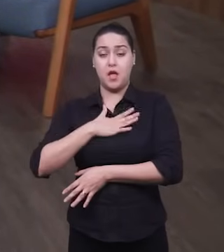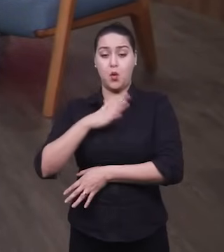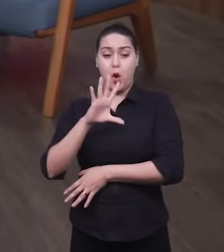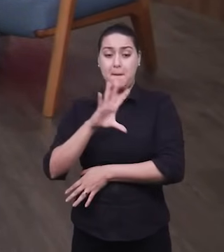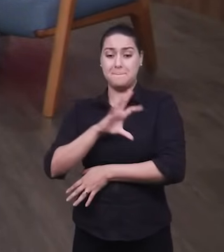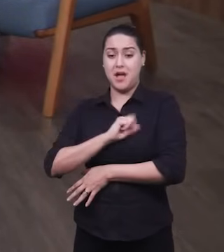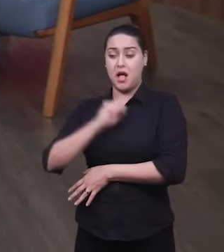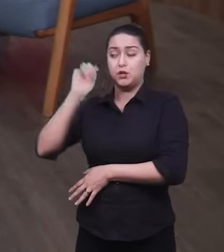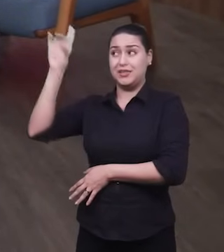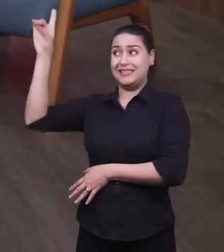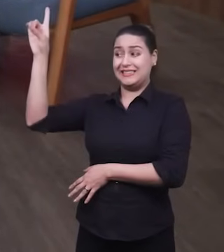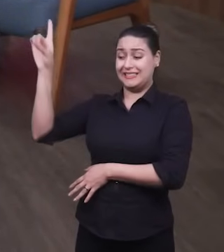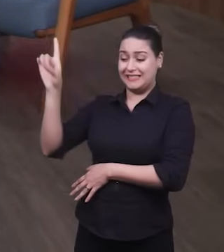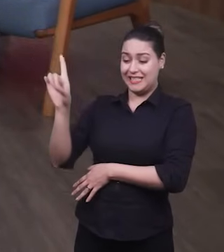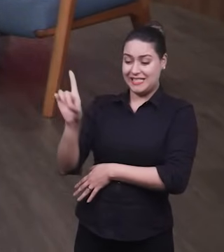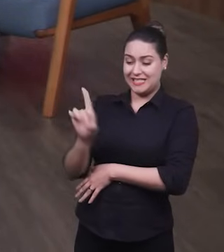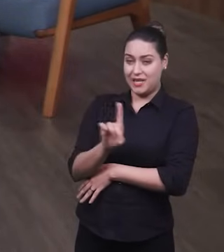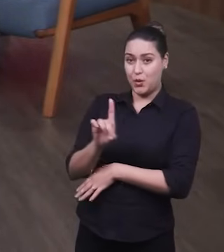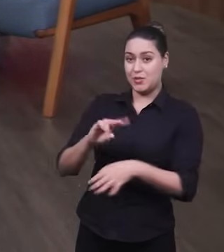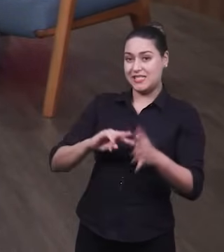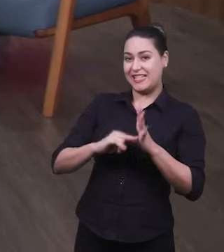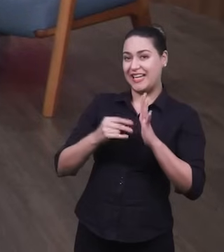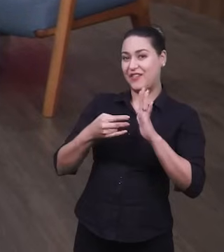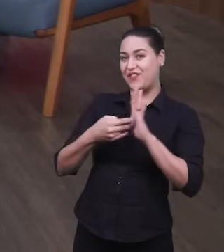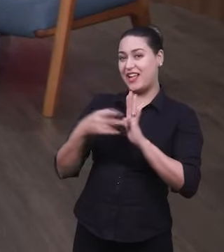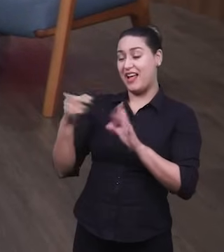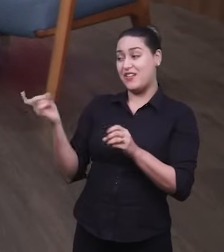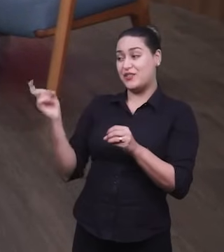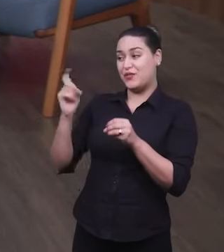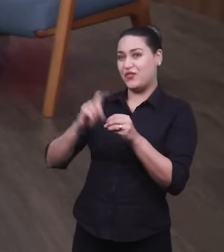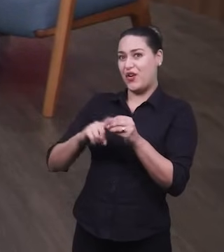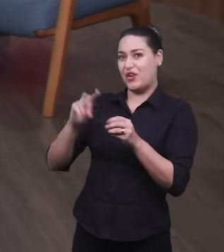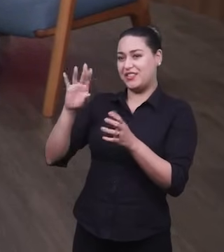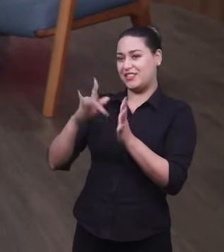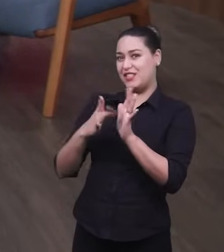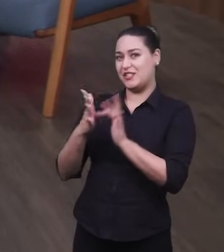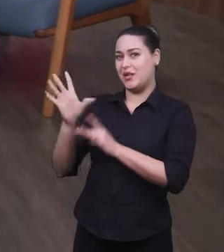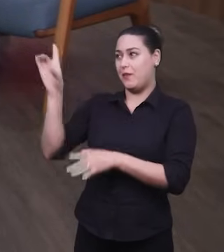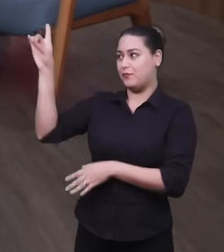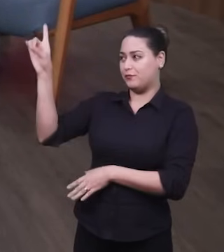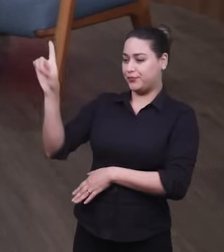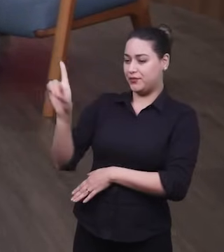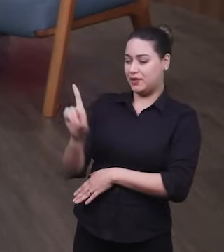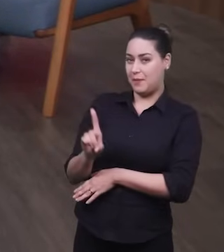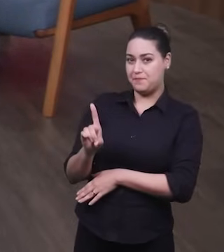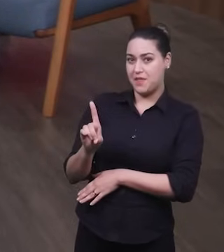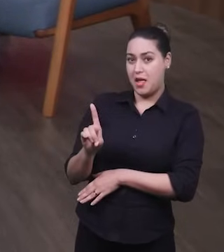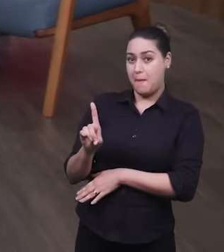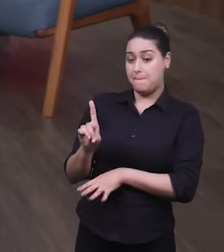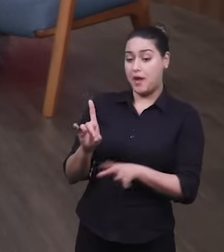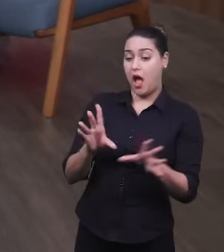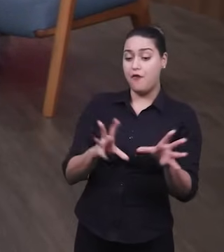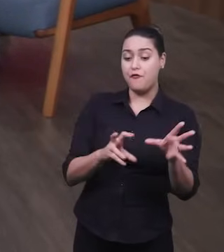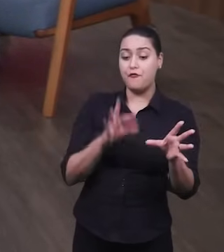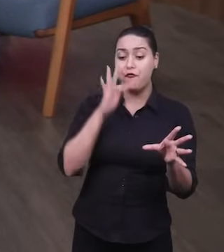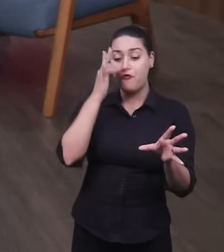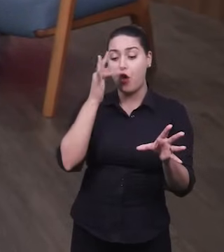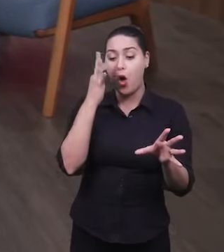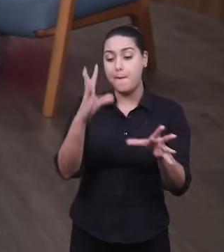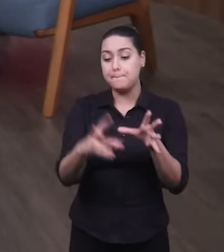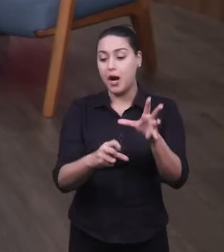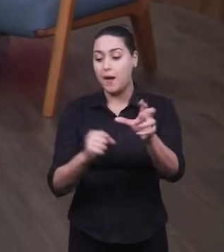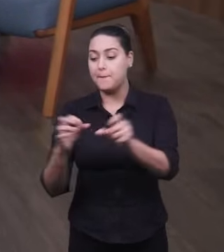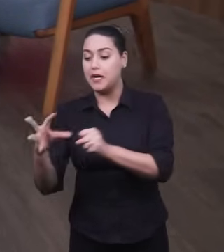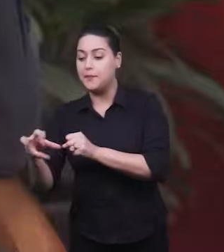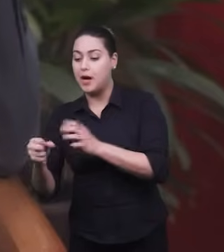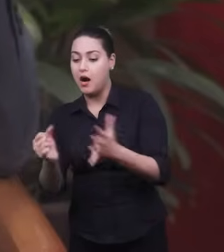jardim, ou seja, é a volta do Senhor para colher os lírios, para levar a sua igreja,